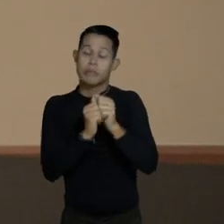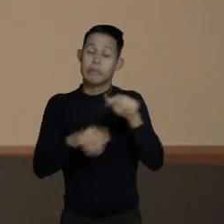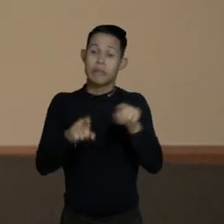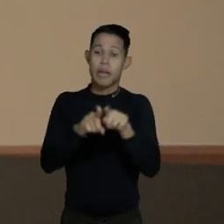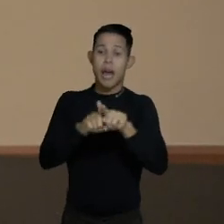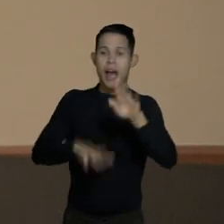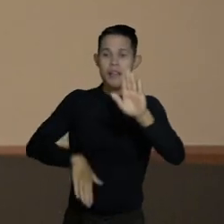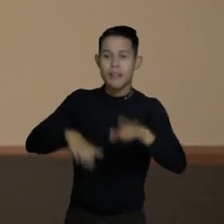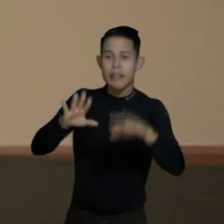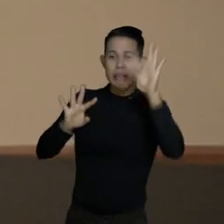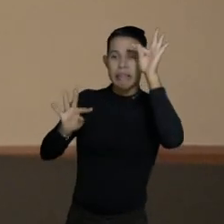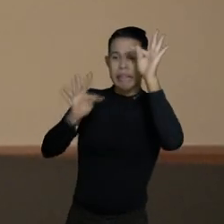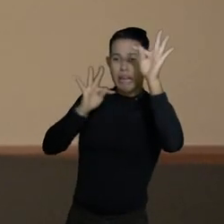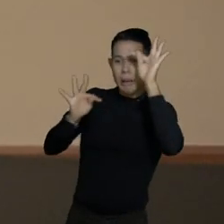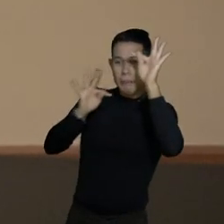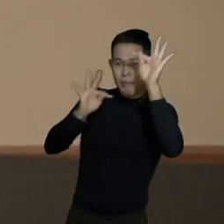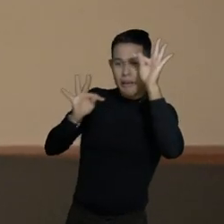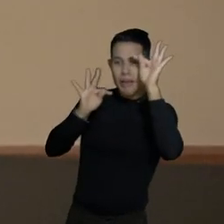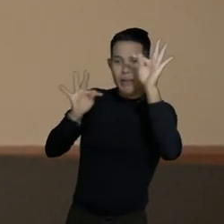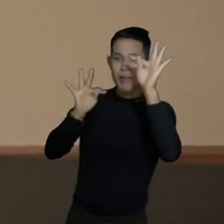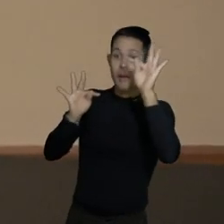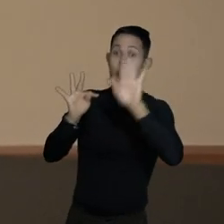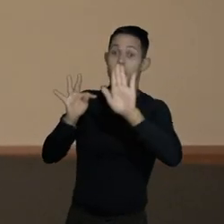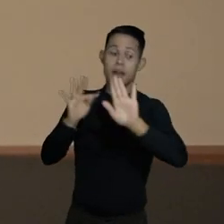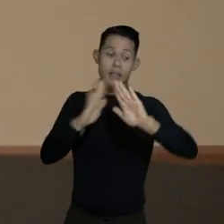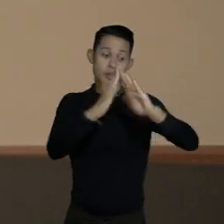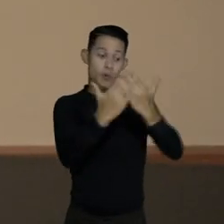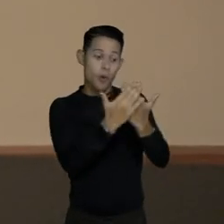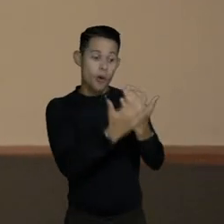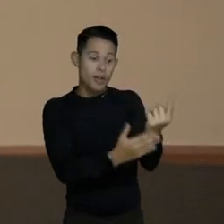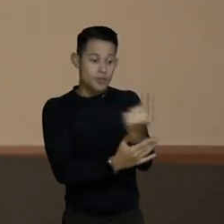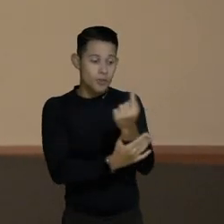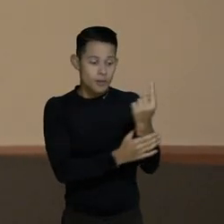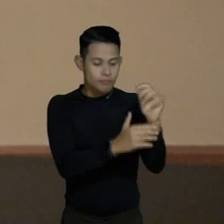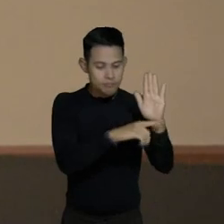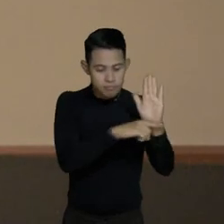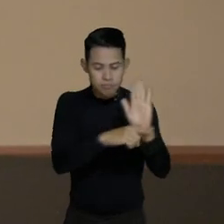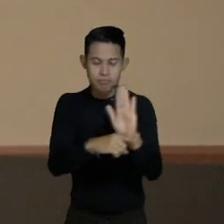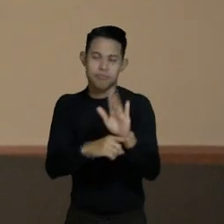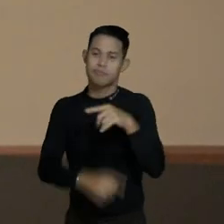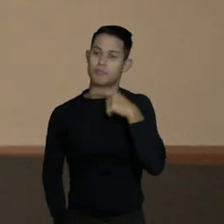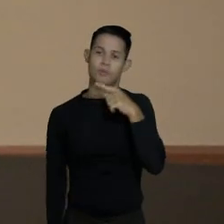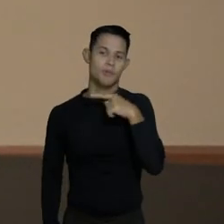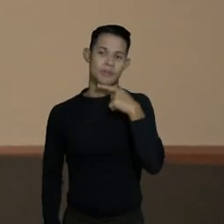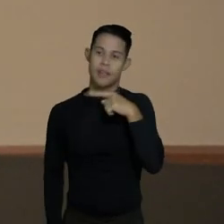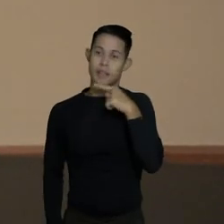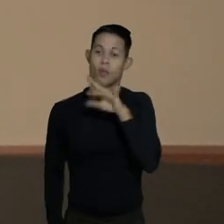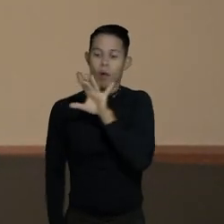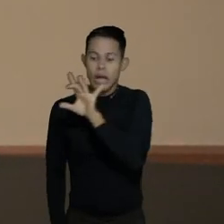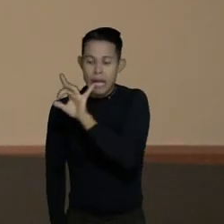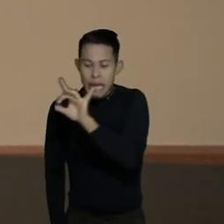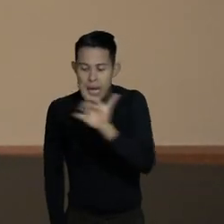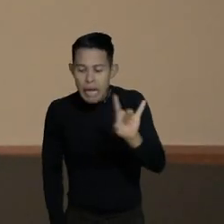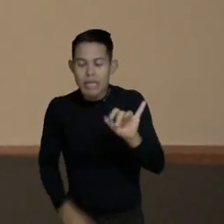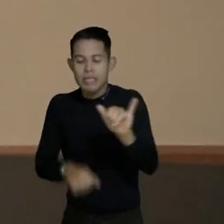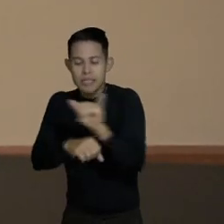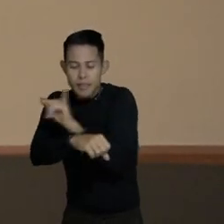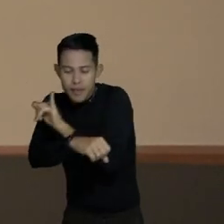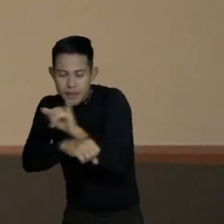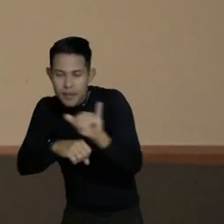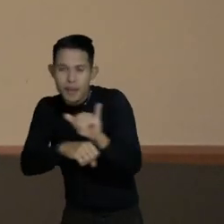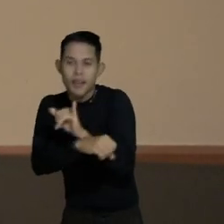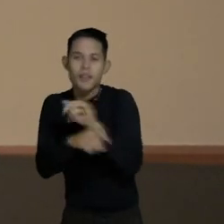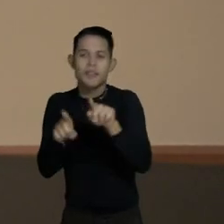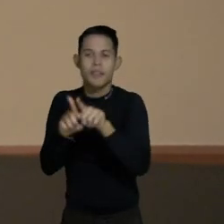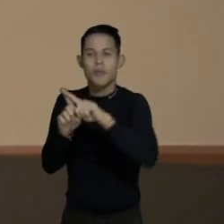sozinha não vai conseguir ajudar esse disléxico então para cada um que você trabalha para cada um você tem uma estratégia um tipo de